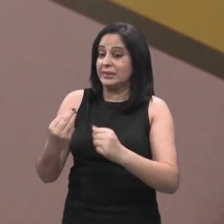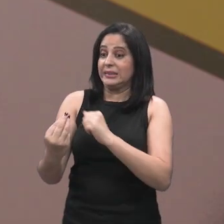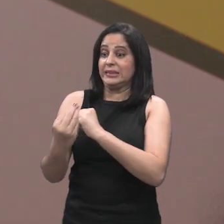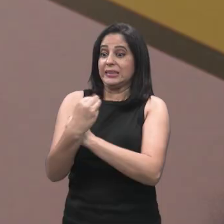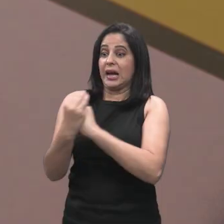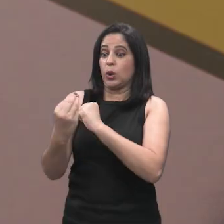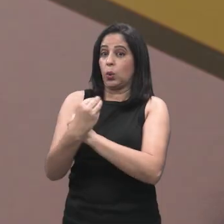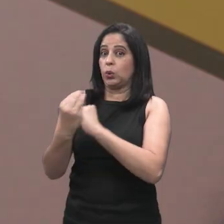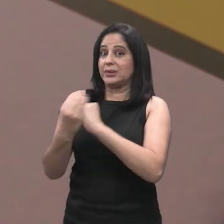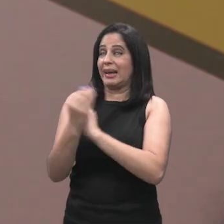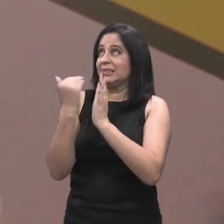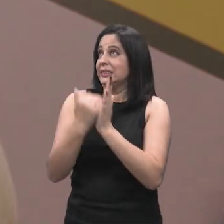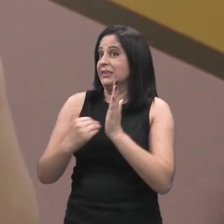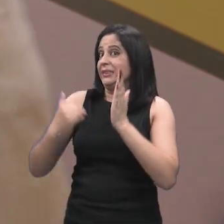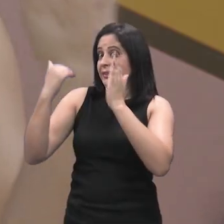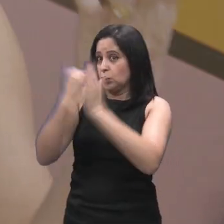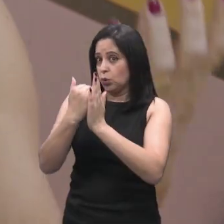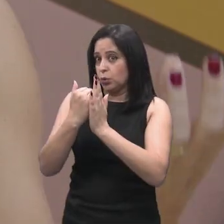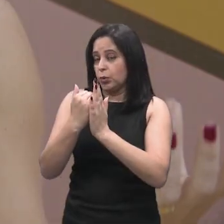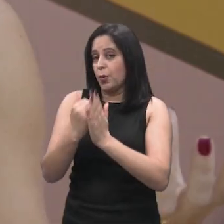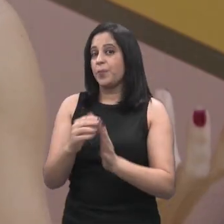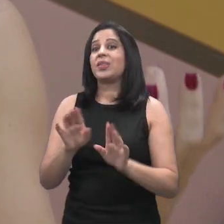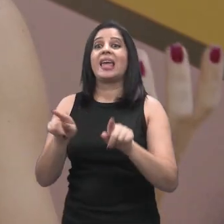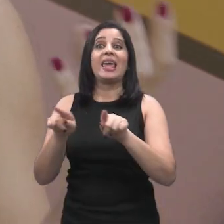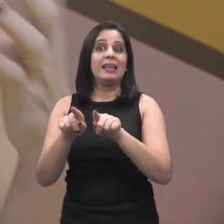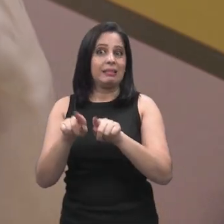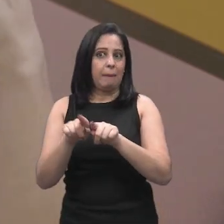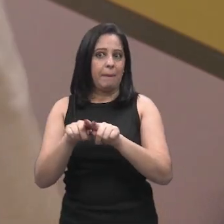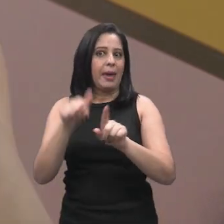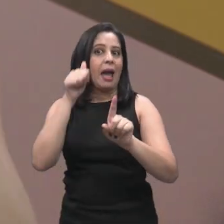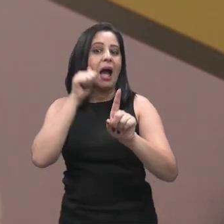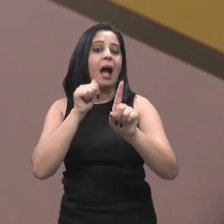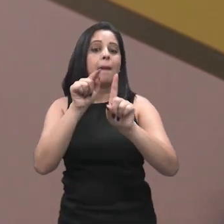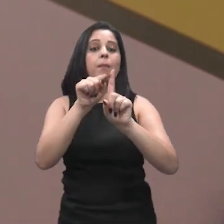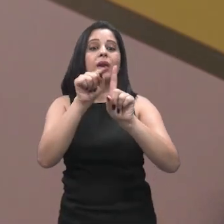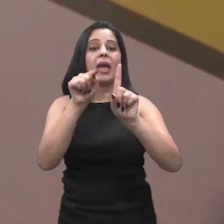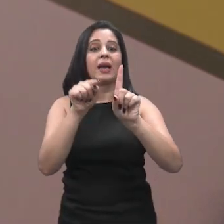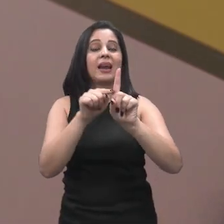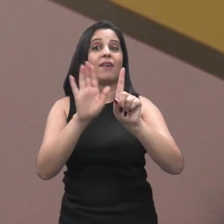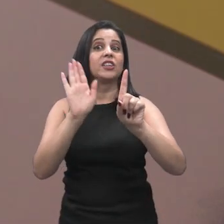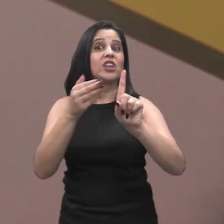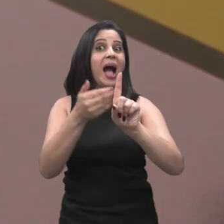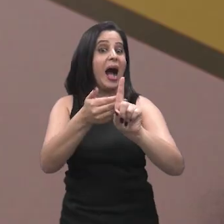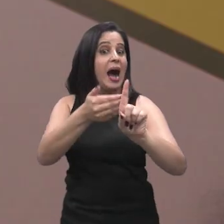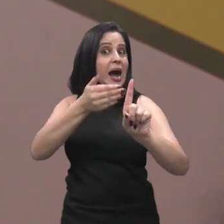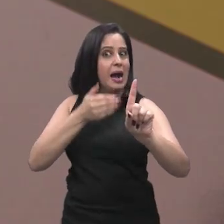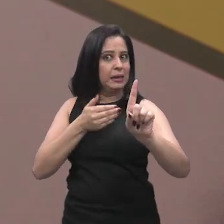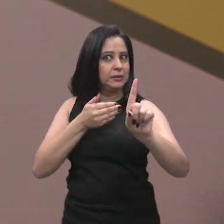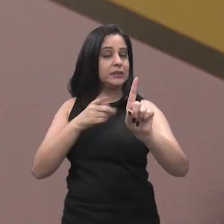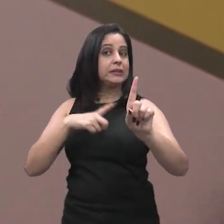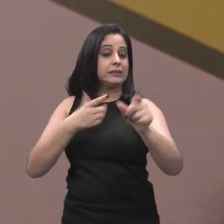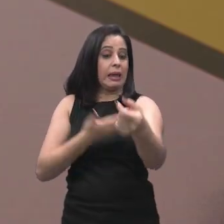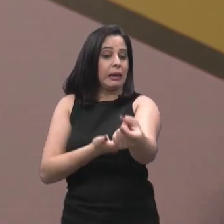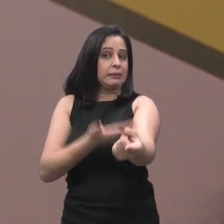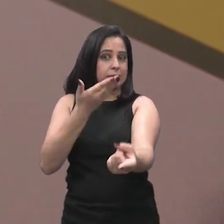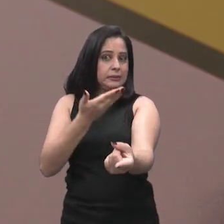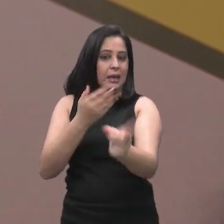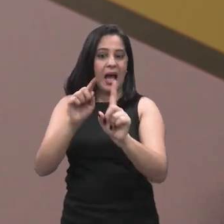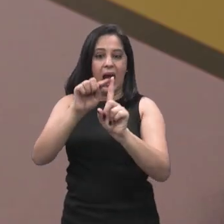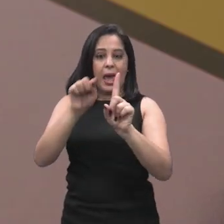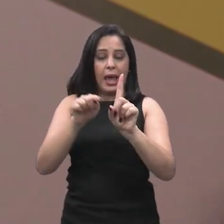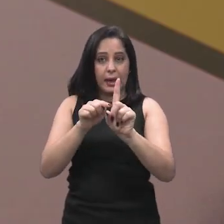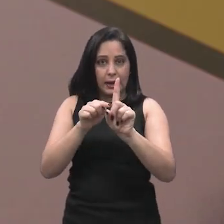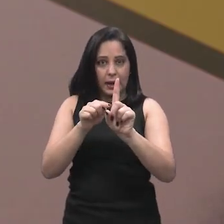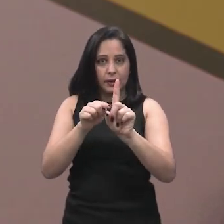ainda. E tem aquelas grávidas que já são hipertensas previamente, a chance dela desenvolver uma hipertensão grave durante a gestação é